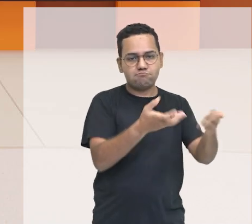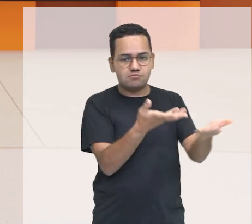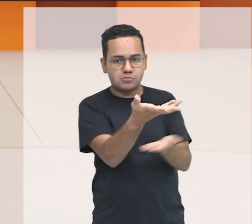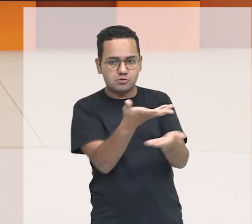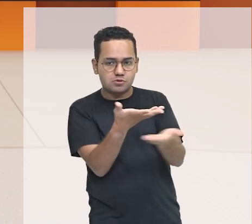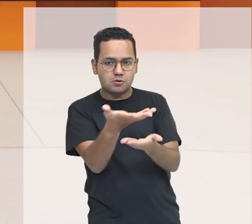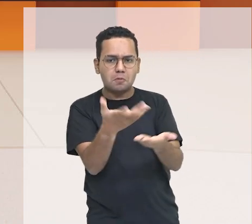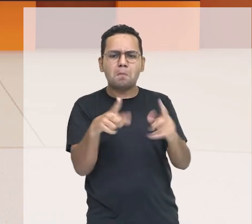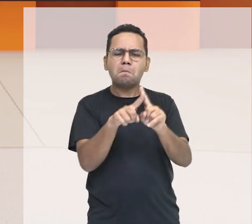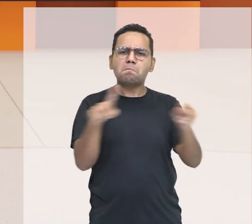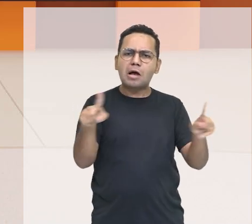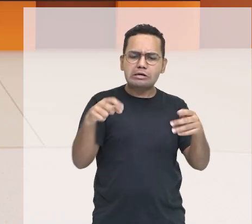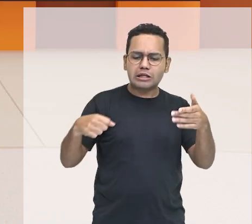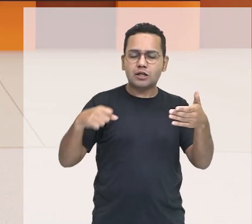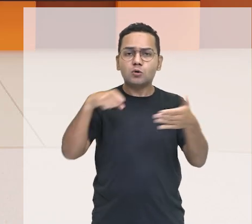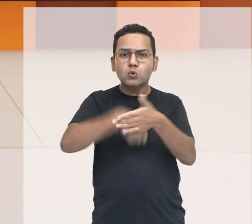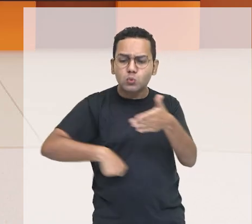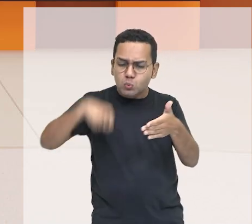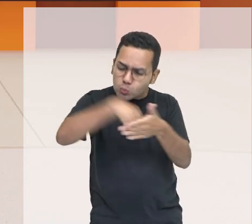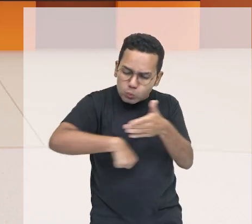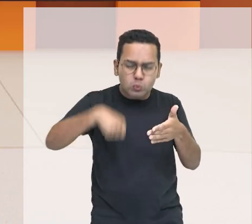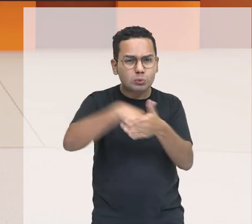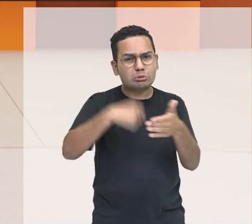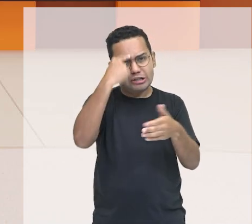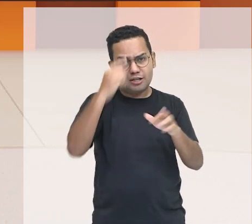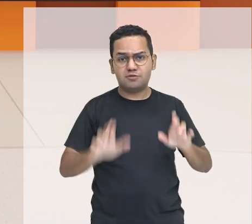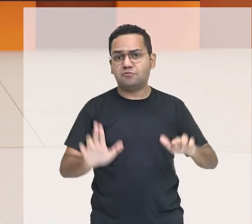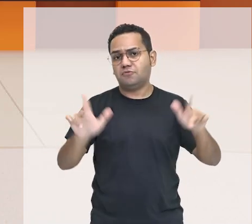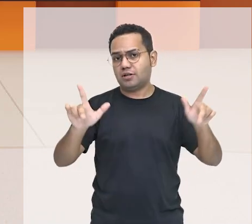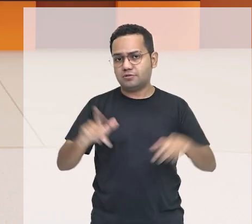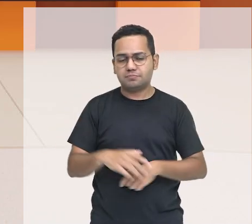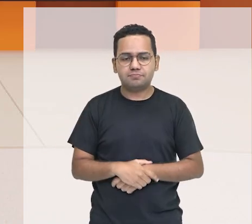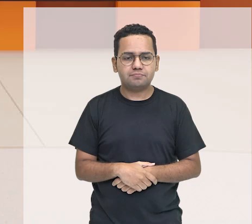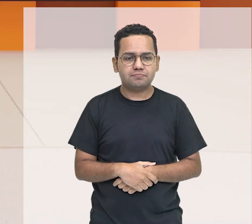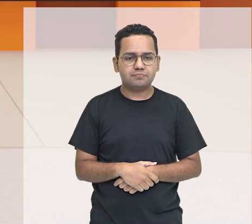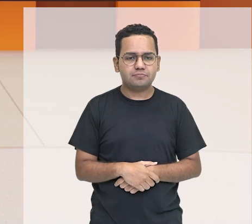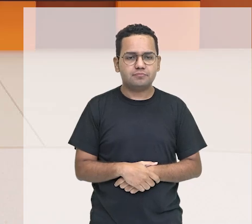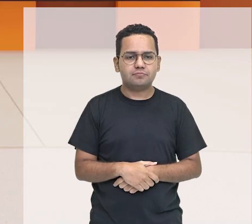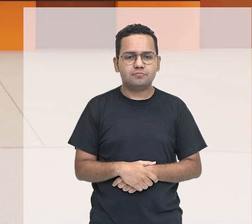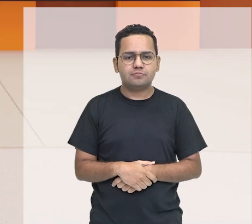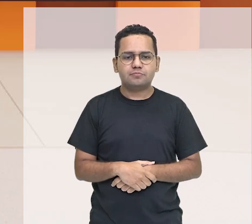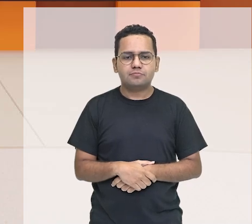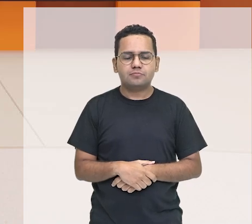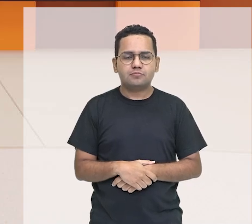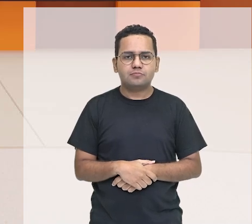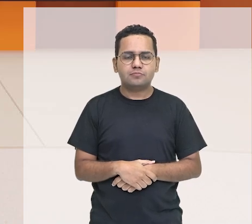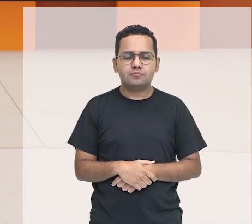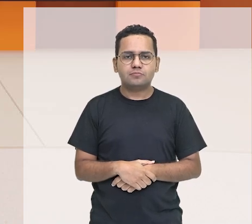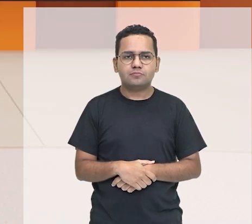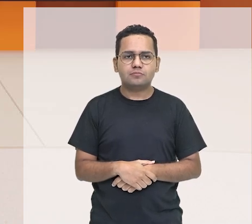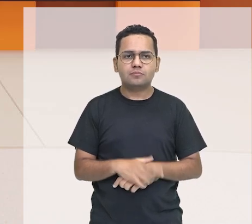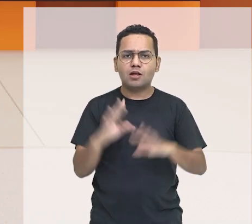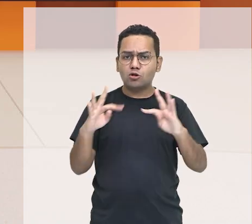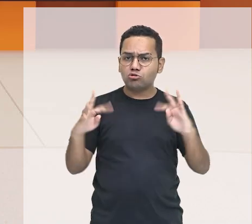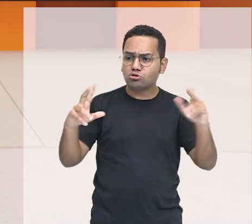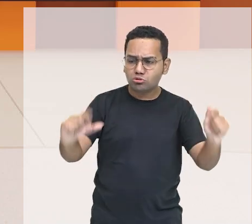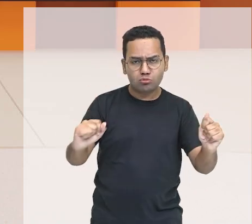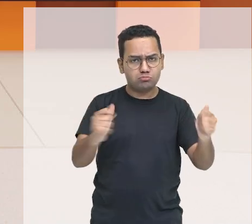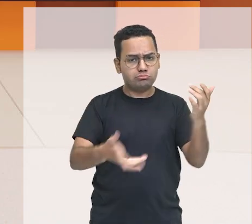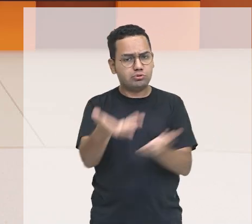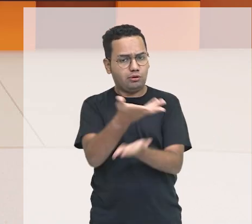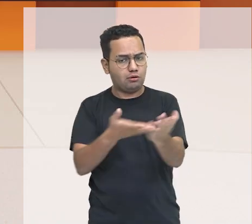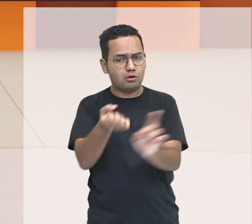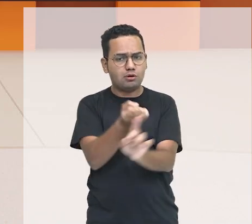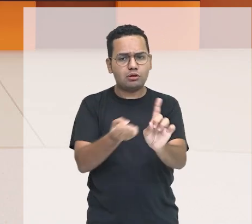haja resistência alheia. Então, isso é o poder. Todas as relações sociais estabelecidas